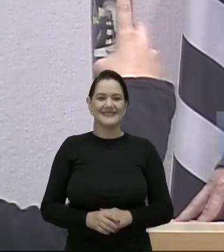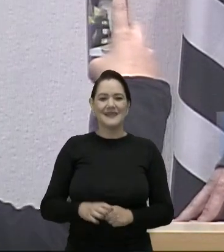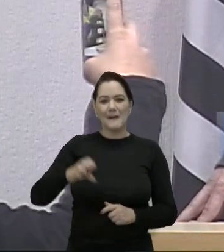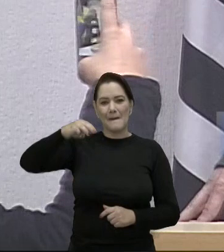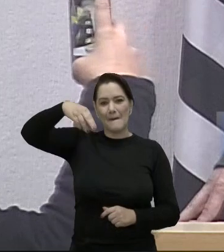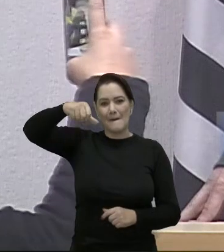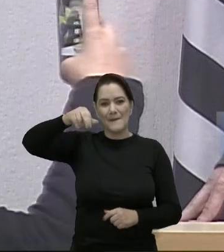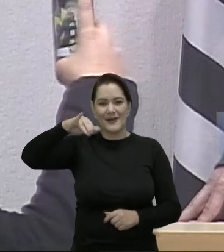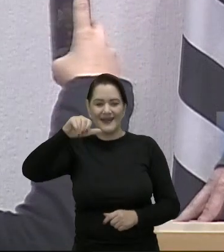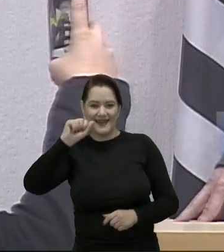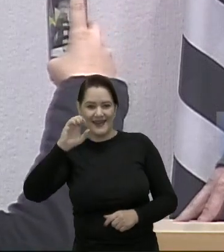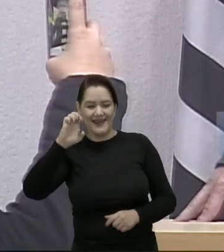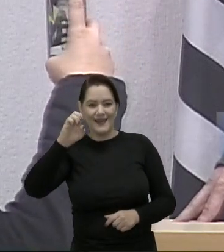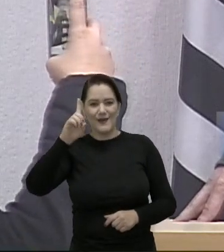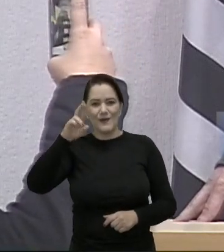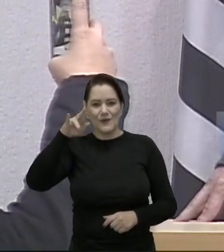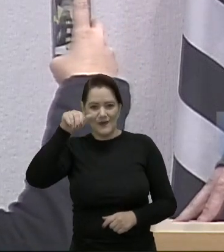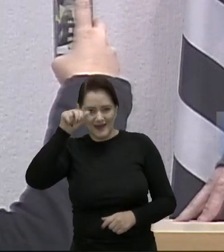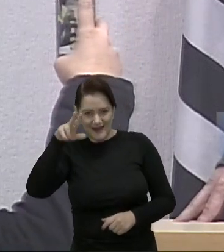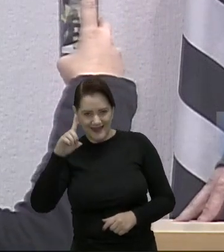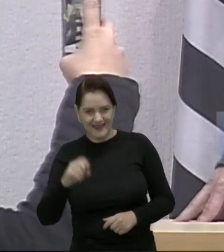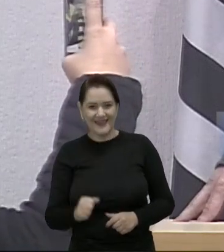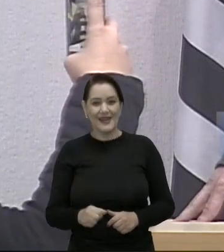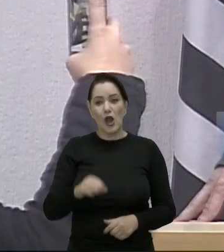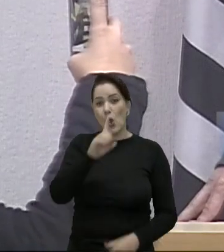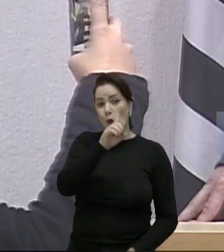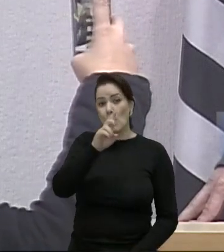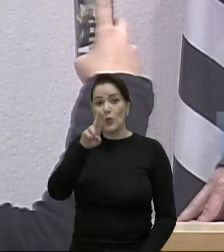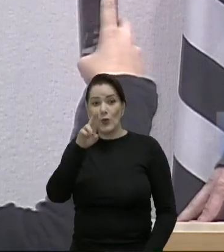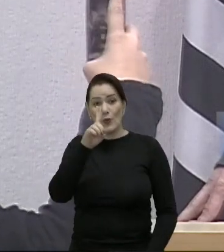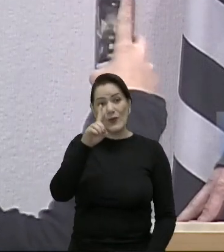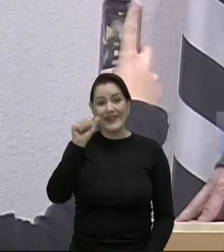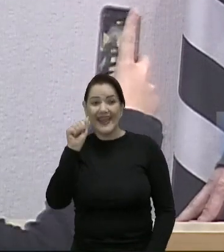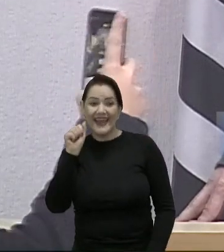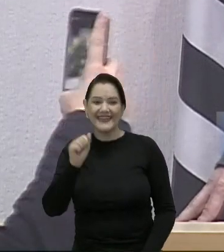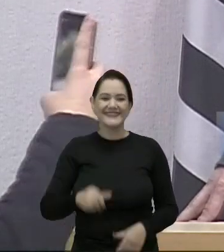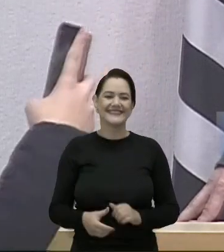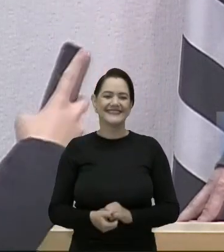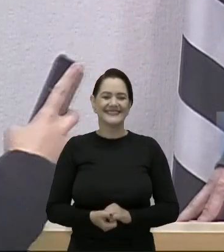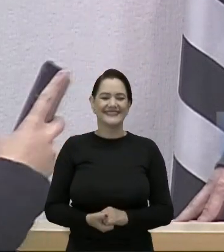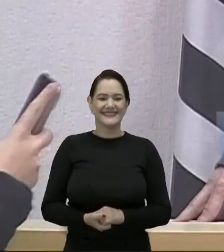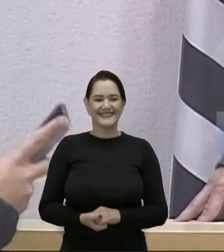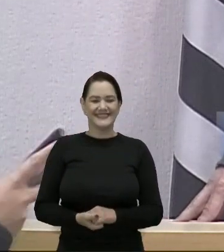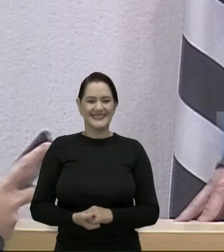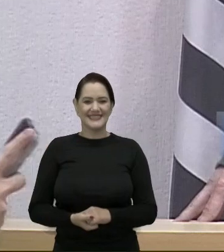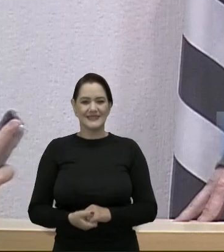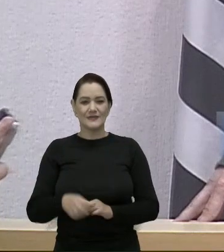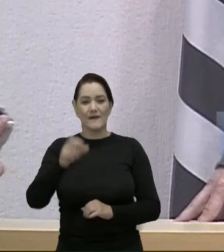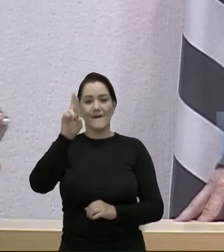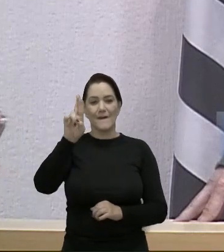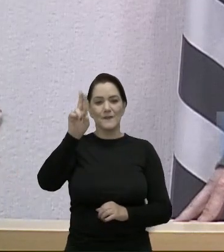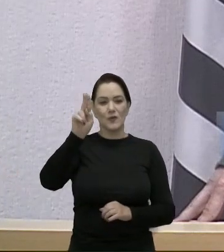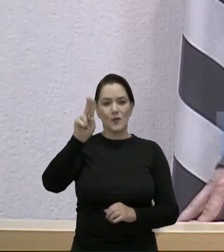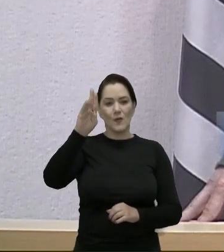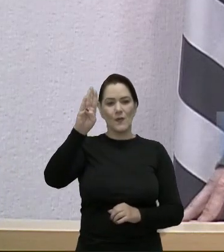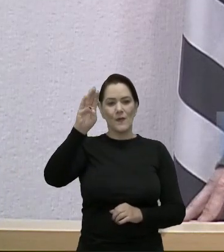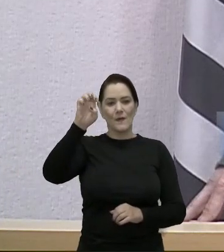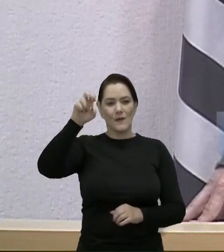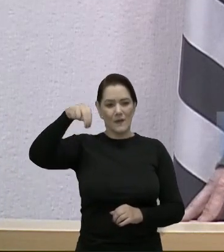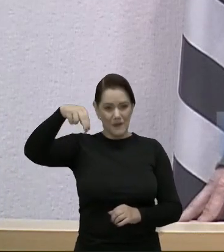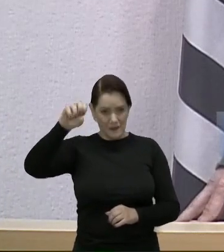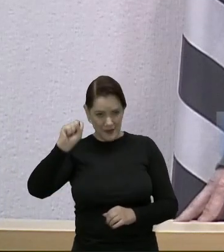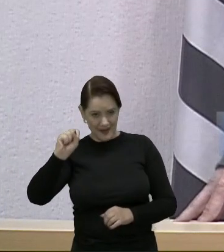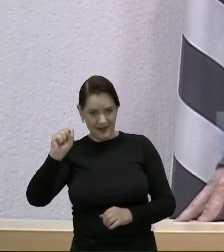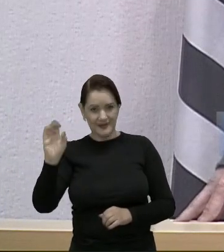Maria Eduarda de verde. Ô, Duda. Você viu a intimidade, Duda? Nem conheço. Já vai de Duda. Rubens Luiz da Silva